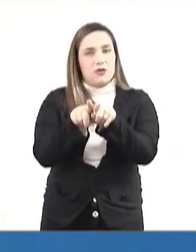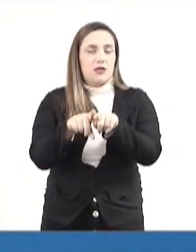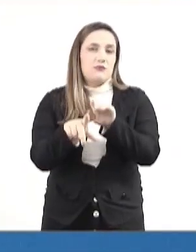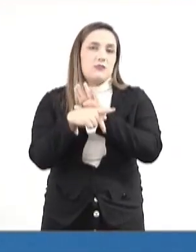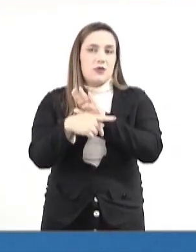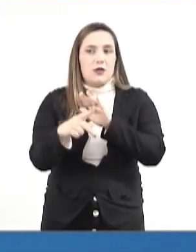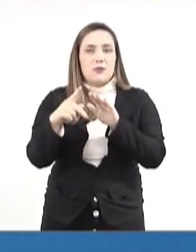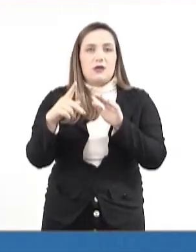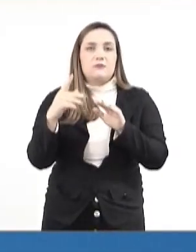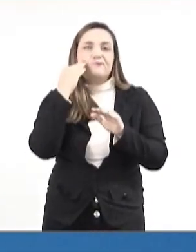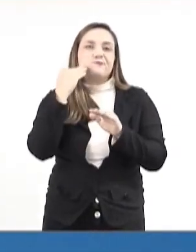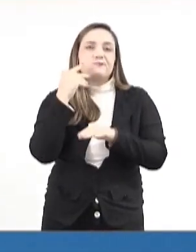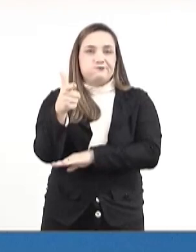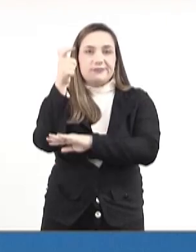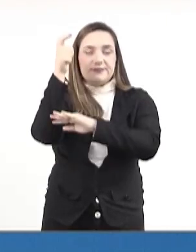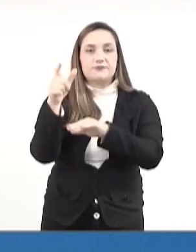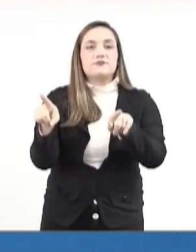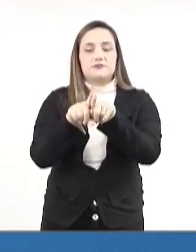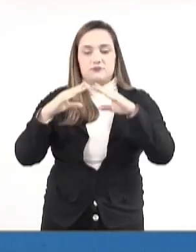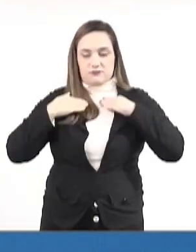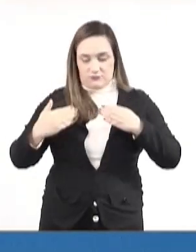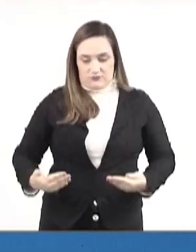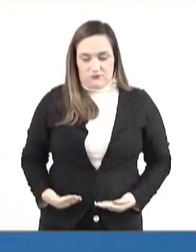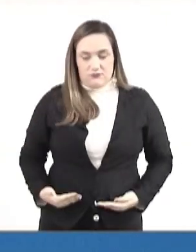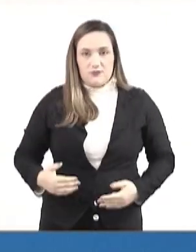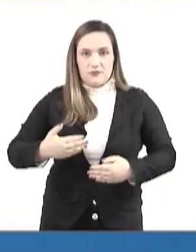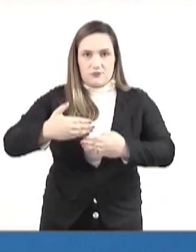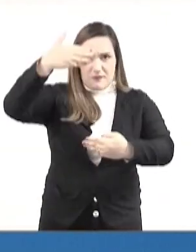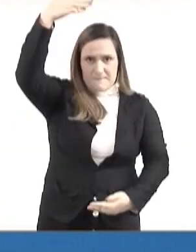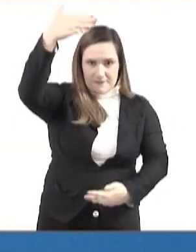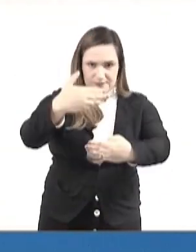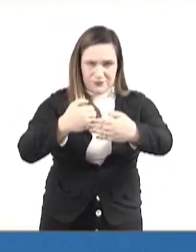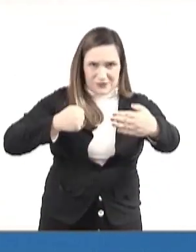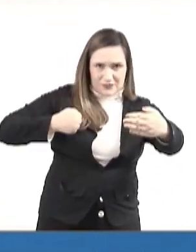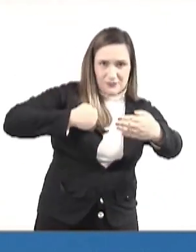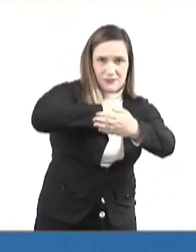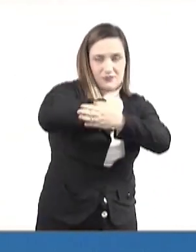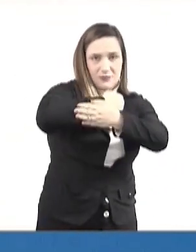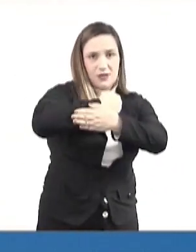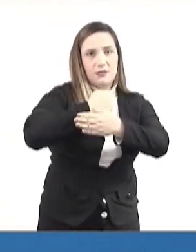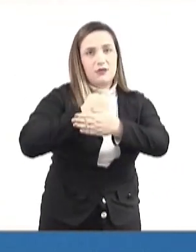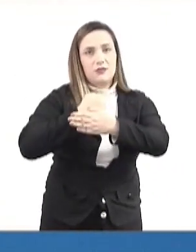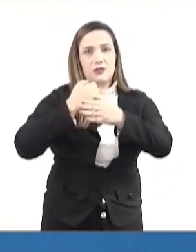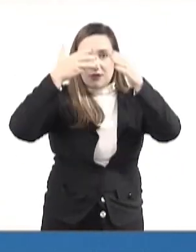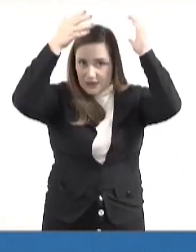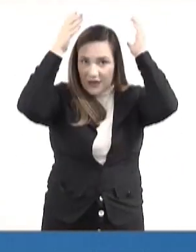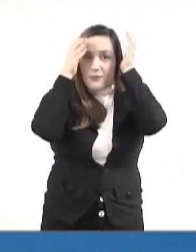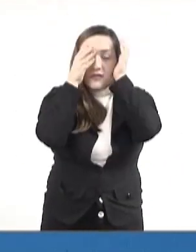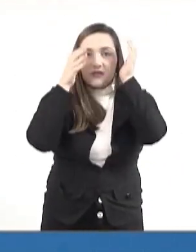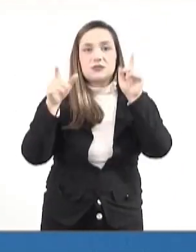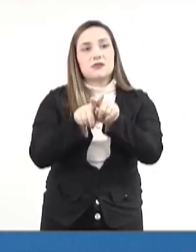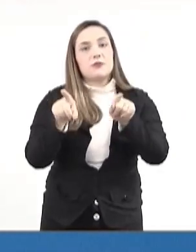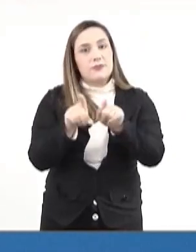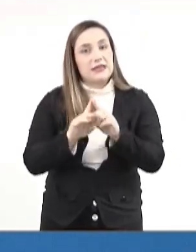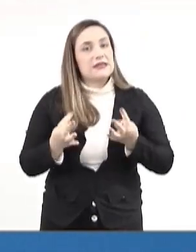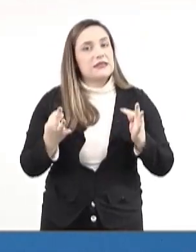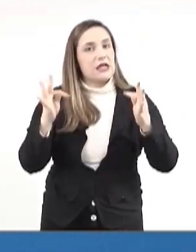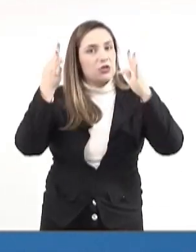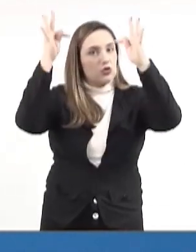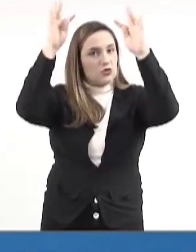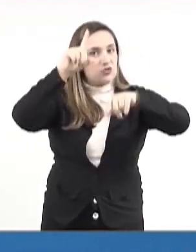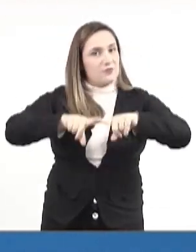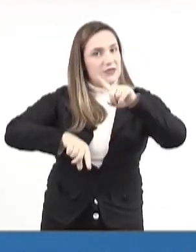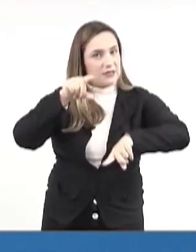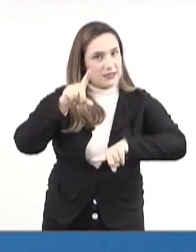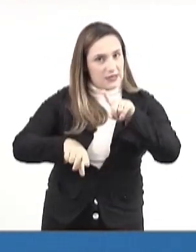letais, coletes balísticos, escudos, capacetes e equipamentos tecnológicos. Conforme o